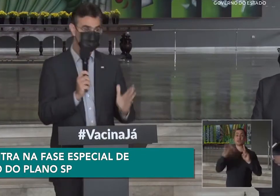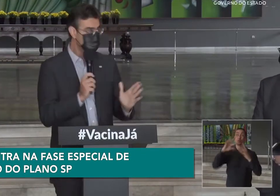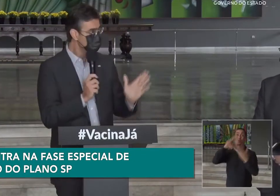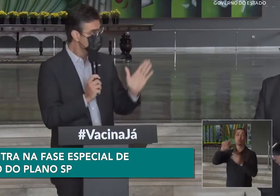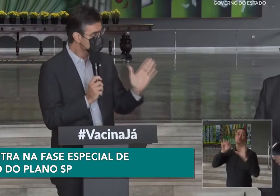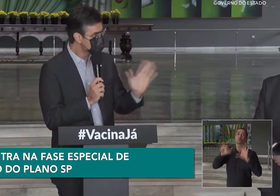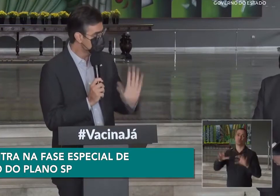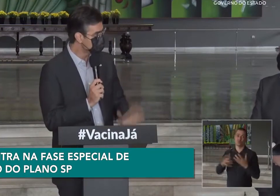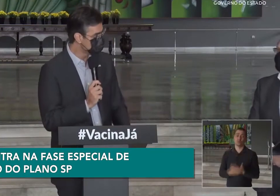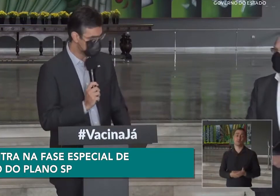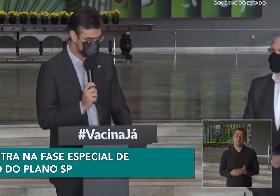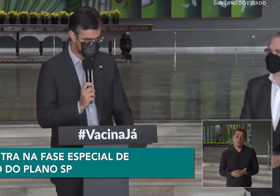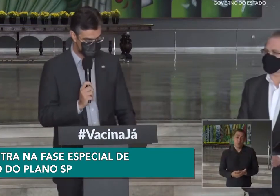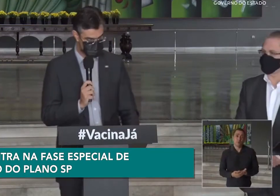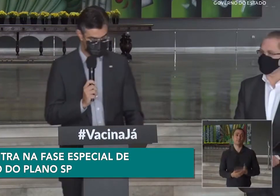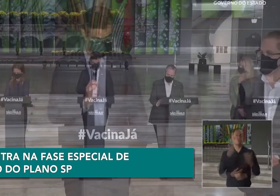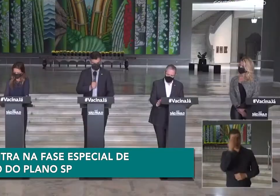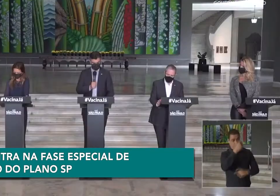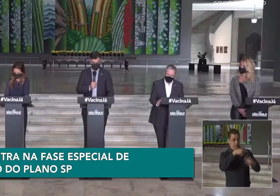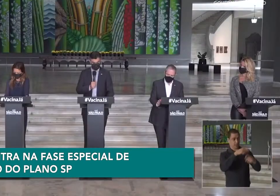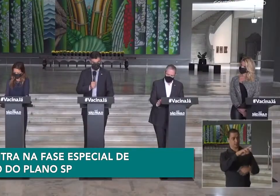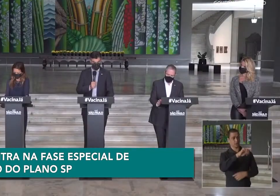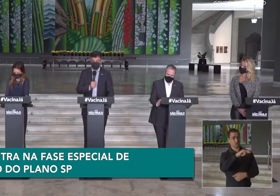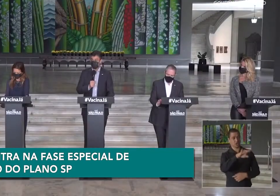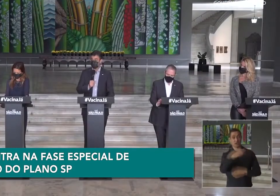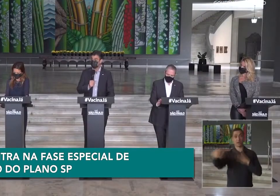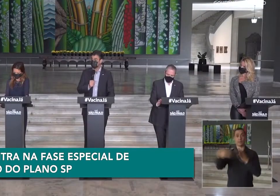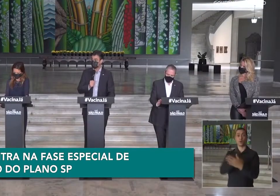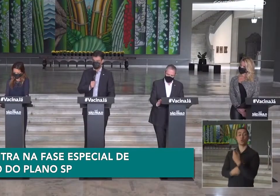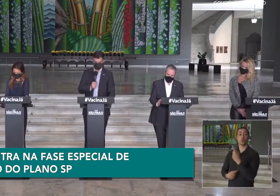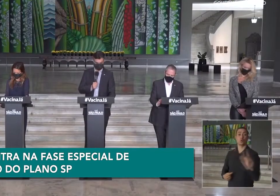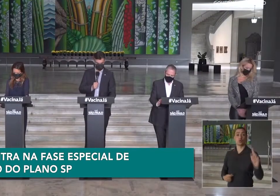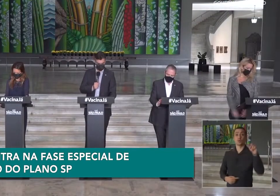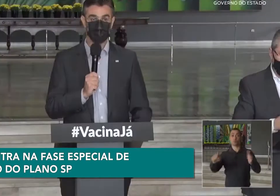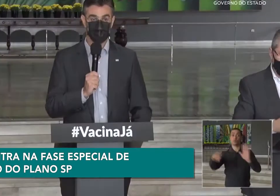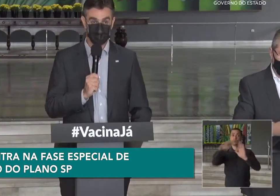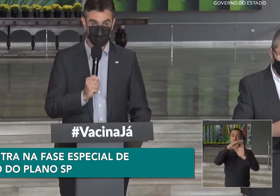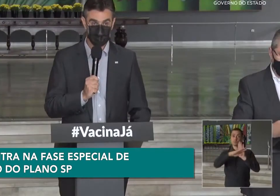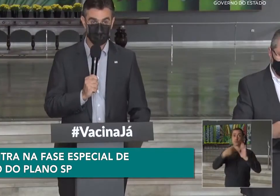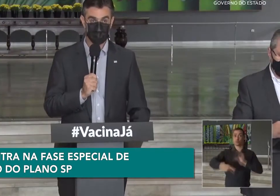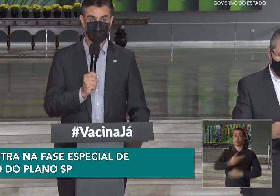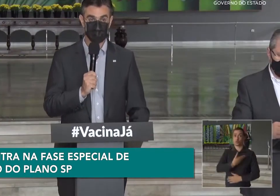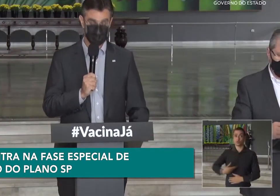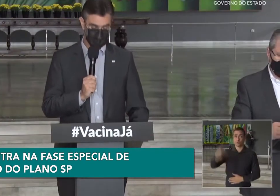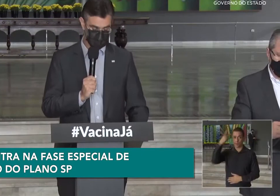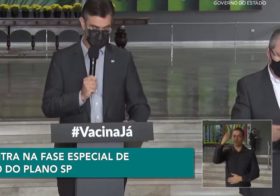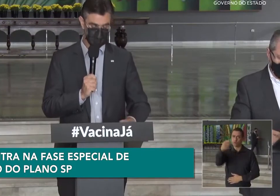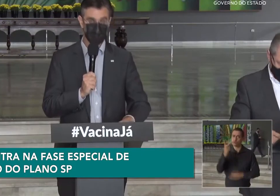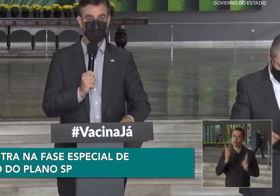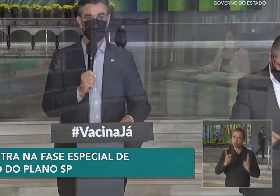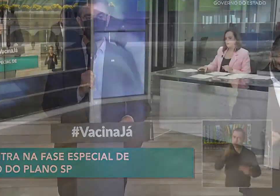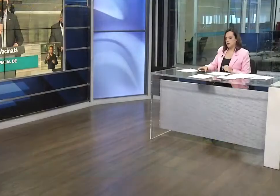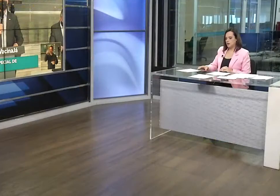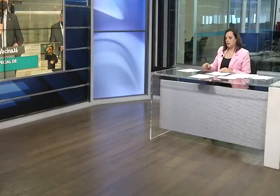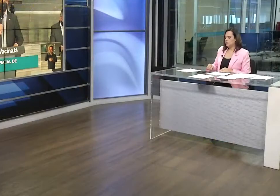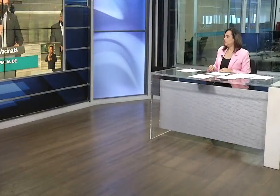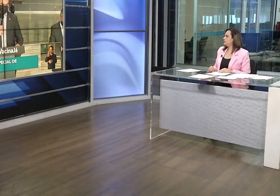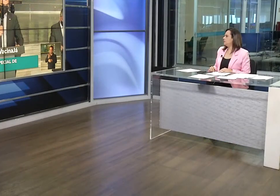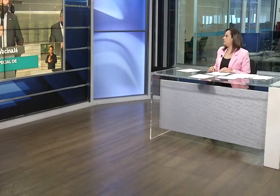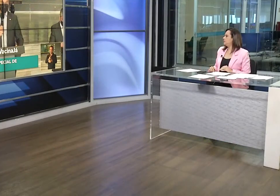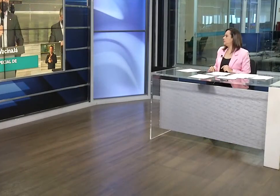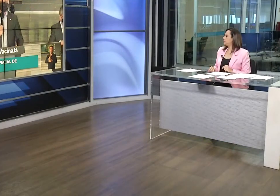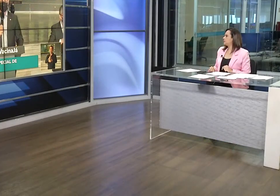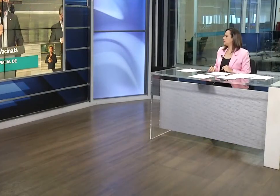Garcia, reforçou muito cuidado para evitar a Covid-19. Se protejam, se cuidem e